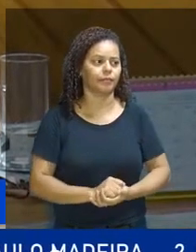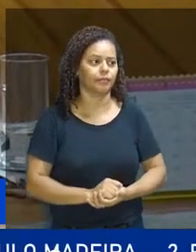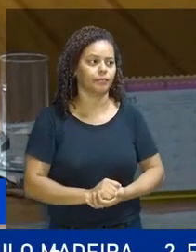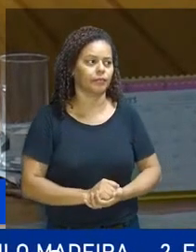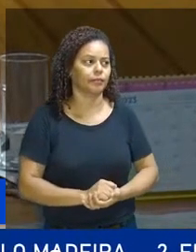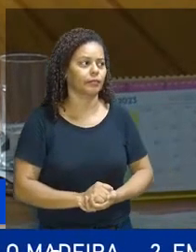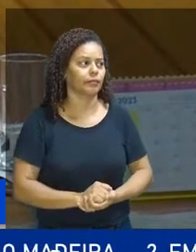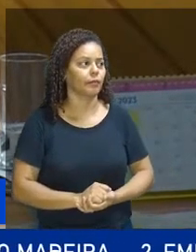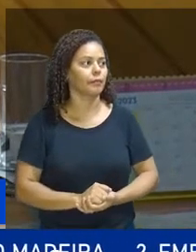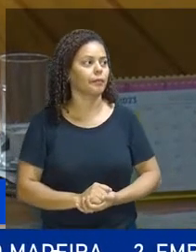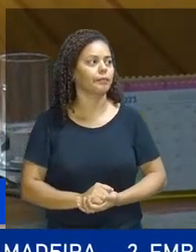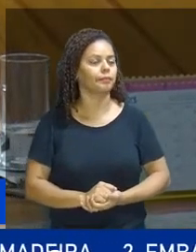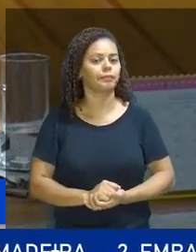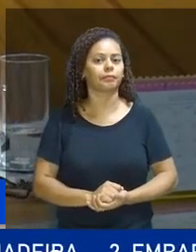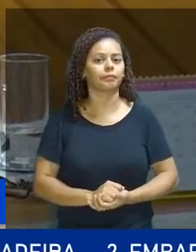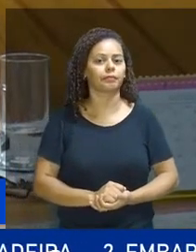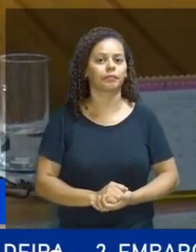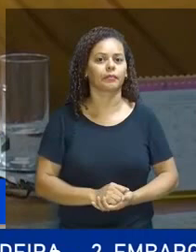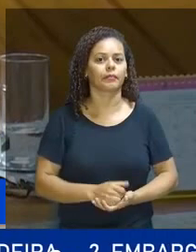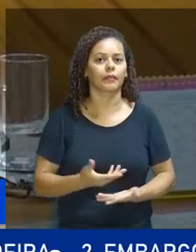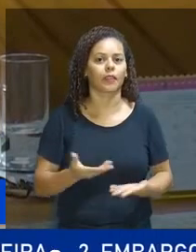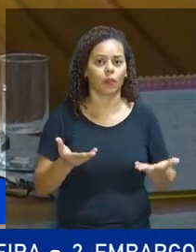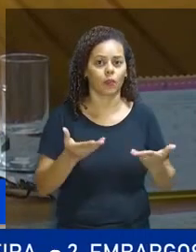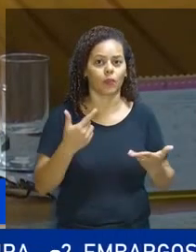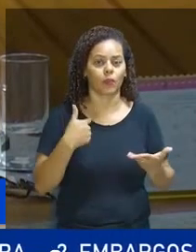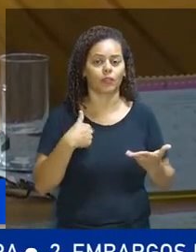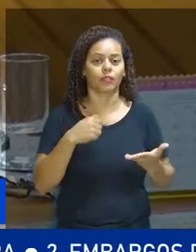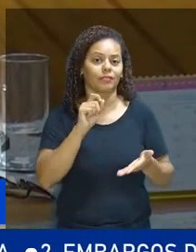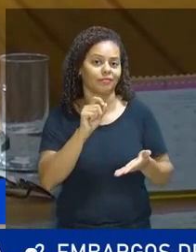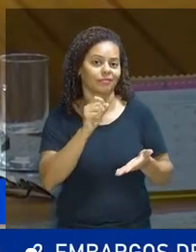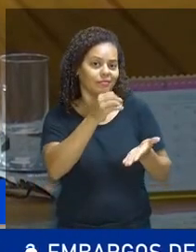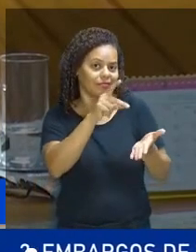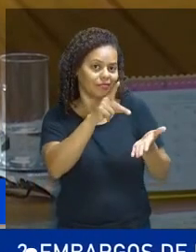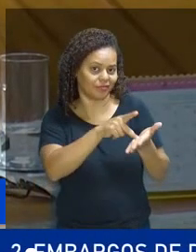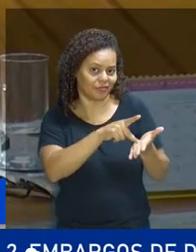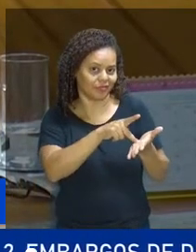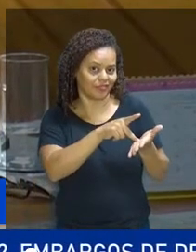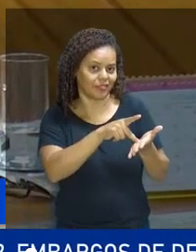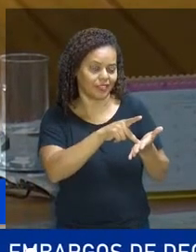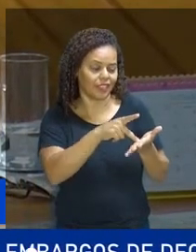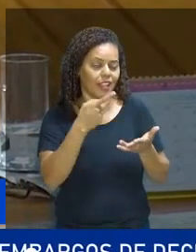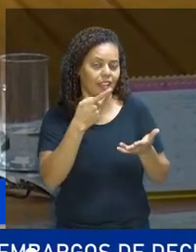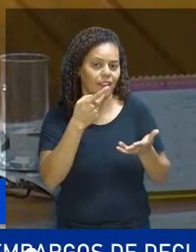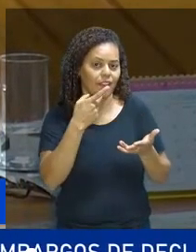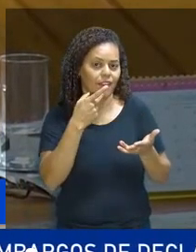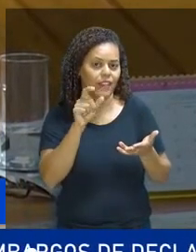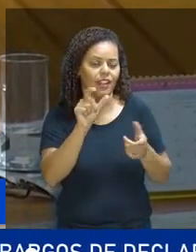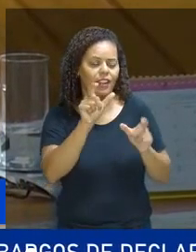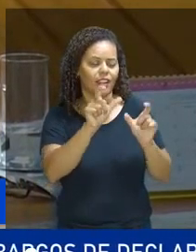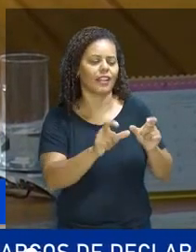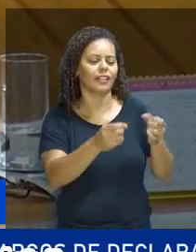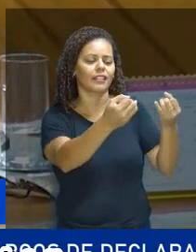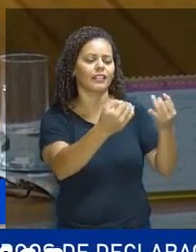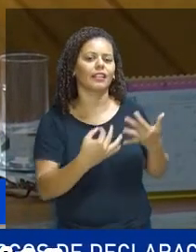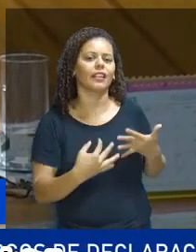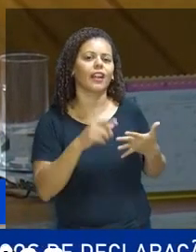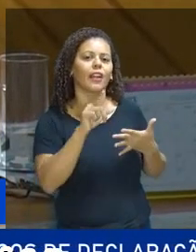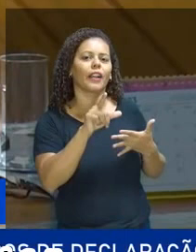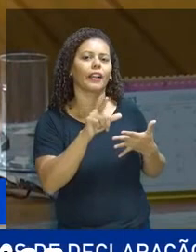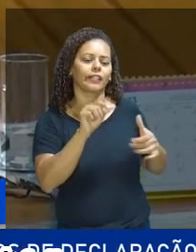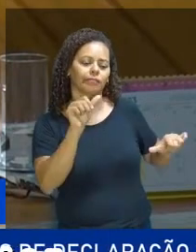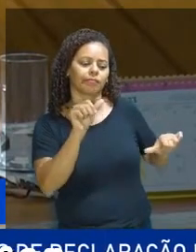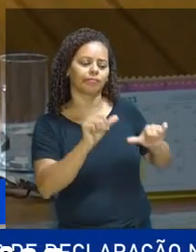No caso aqui presente, presidente, na verdade, o voto está todo escrito, mas o que o embargante quer, ele quer